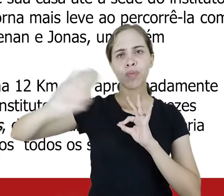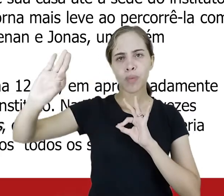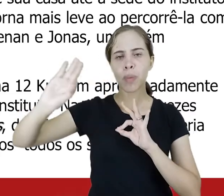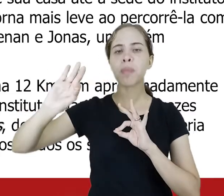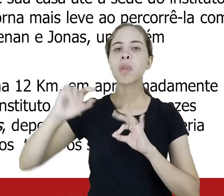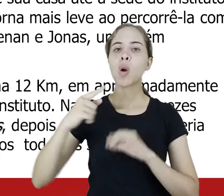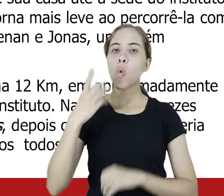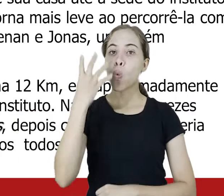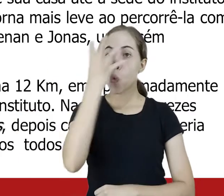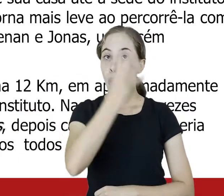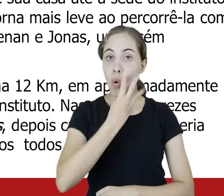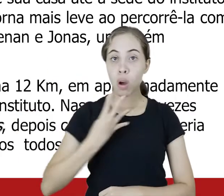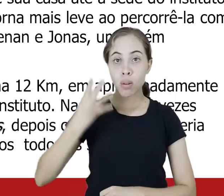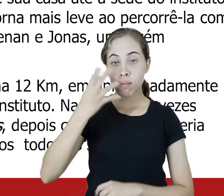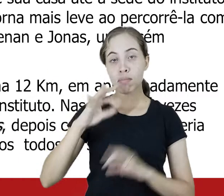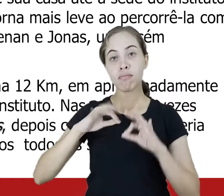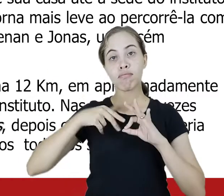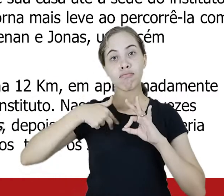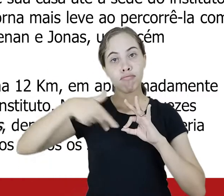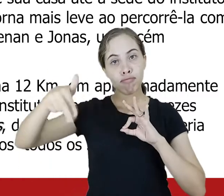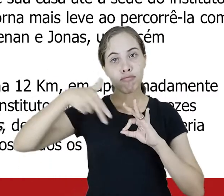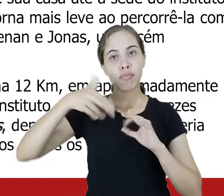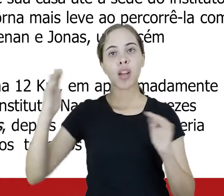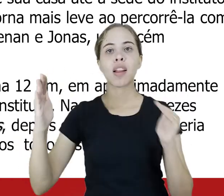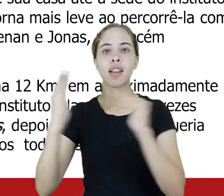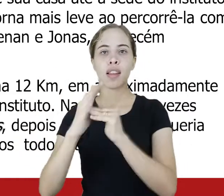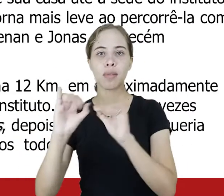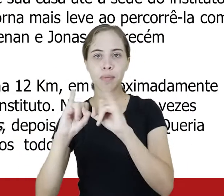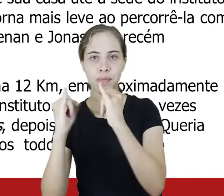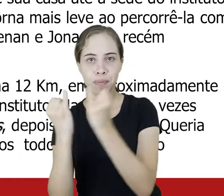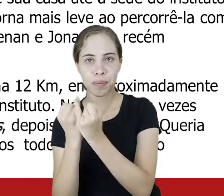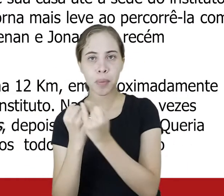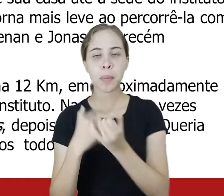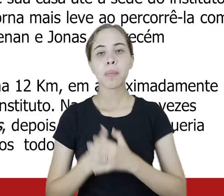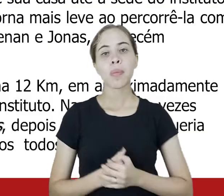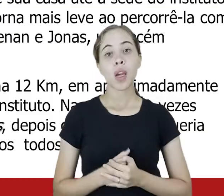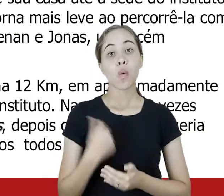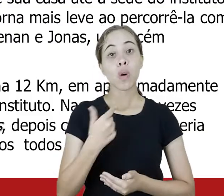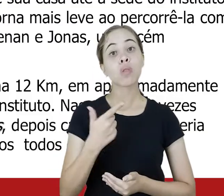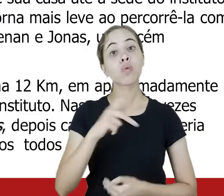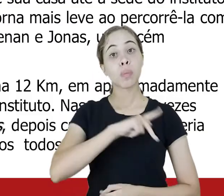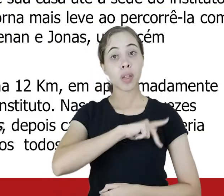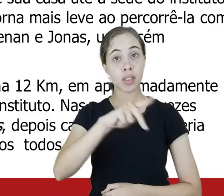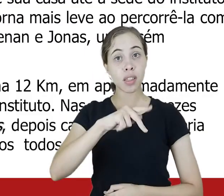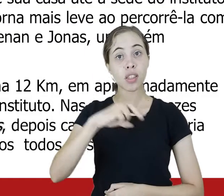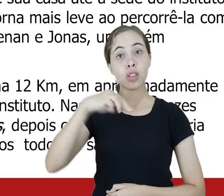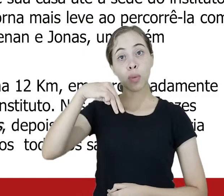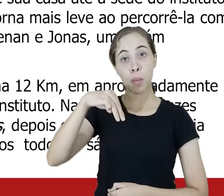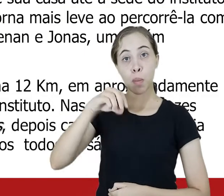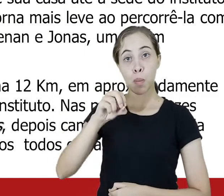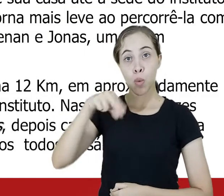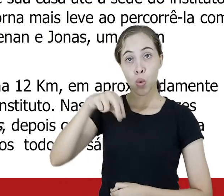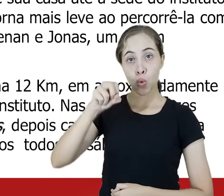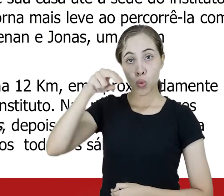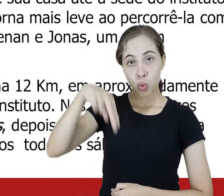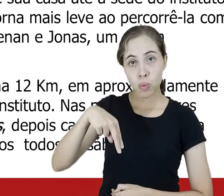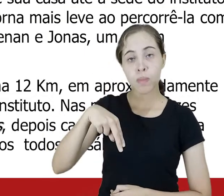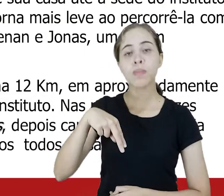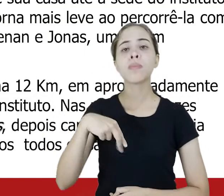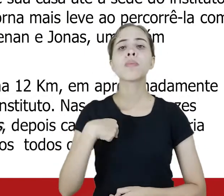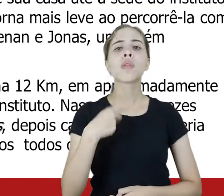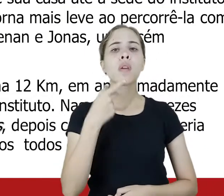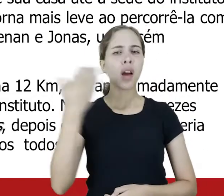de 4 horas até o Instituto. Ao ouvir na época o convite do presidente Monson, ele sentiu que